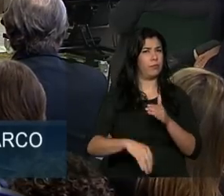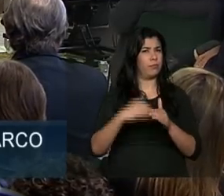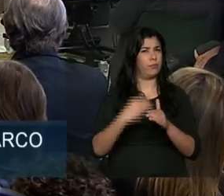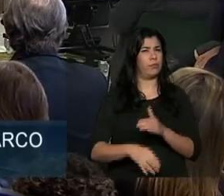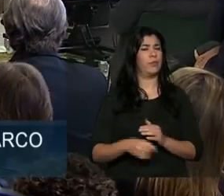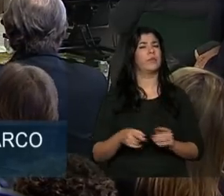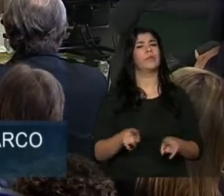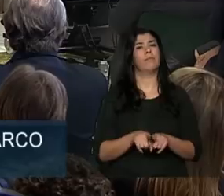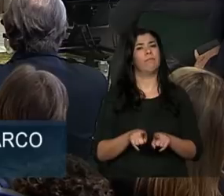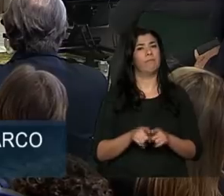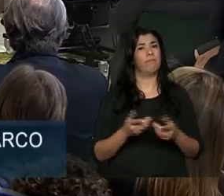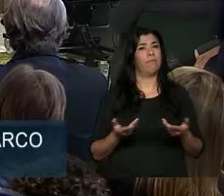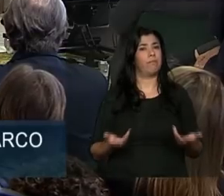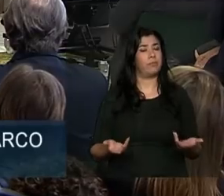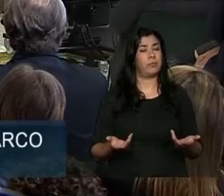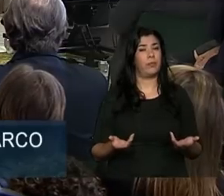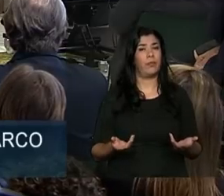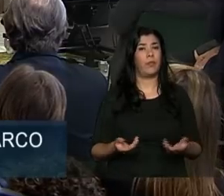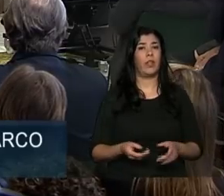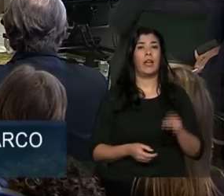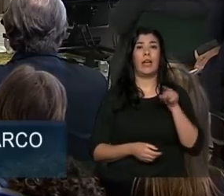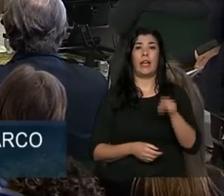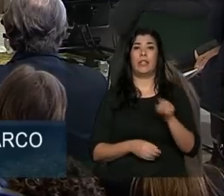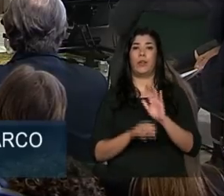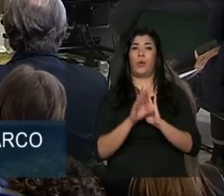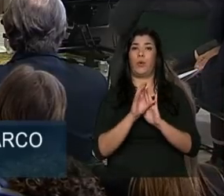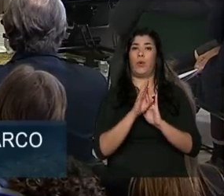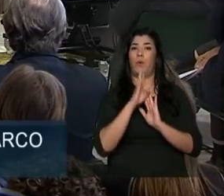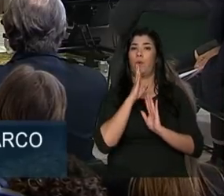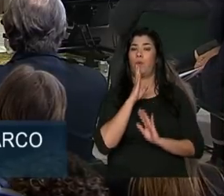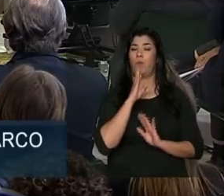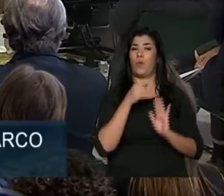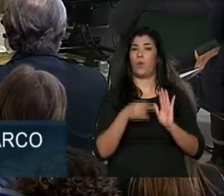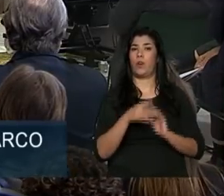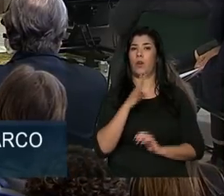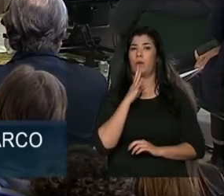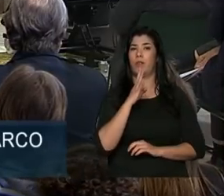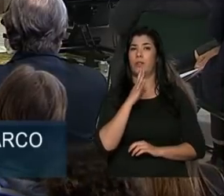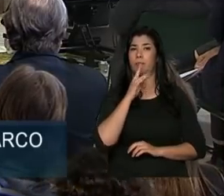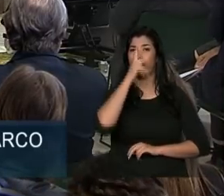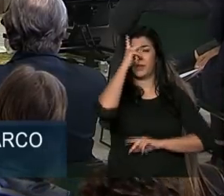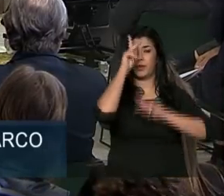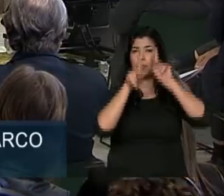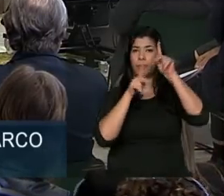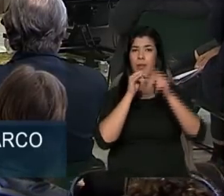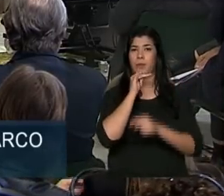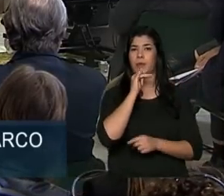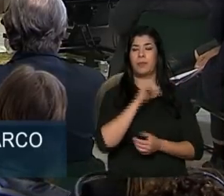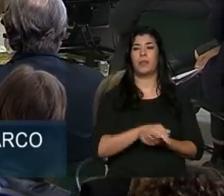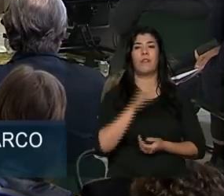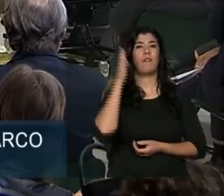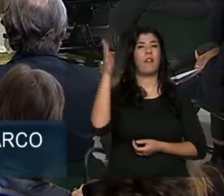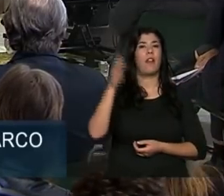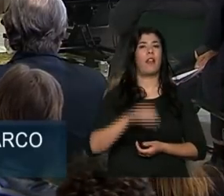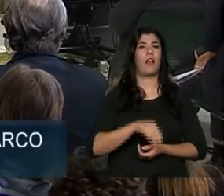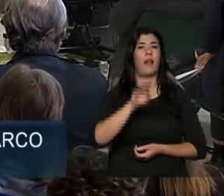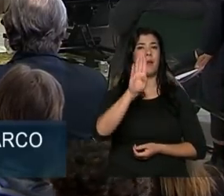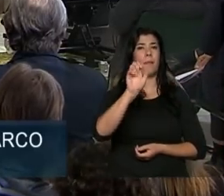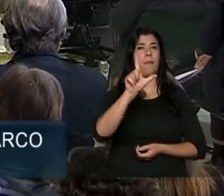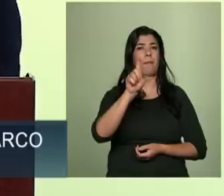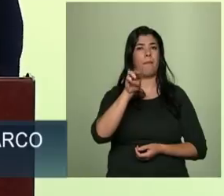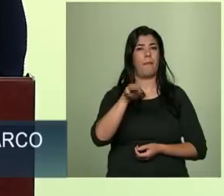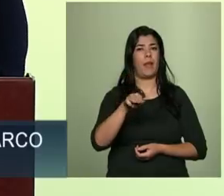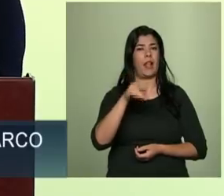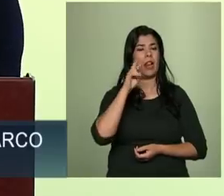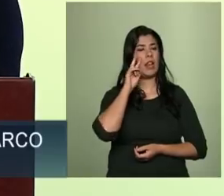Aquele conhecimento que não tem origem identificada, que é o conhecimento tradicional, você chega, por exemplo, no mercado ver o peso, a gente vai lá, as